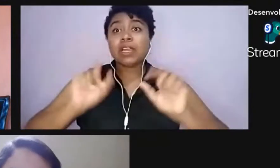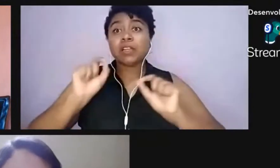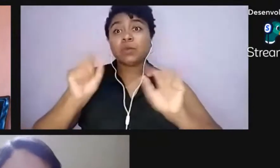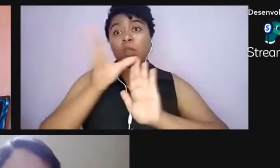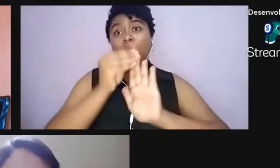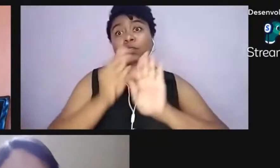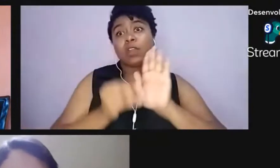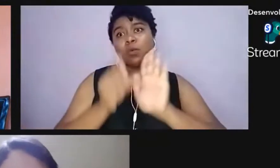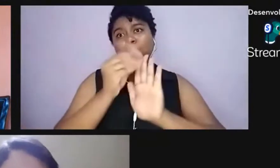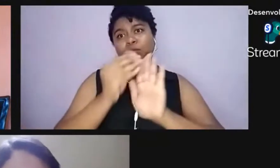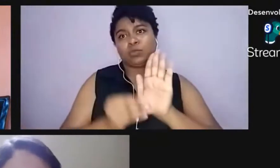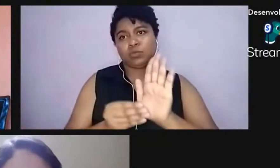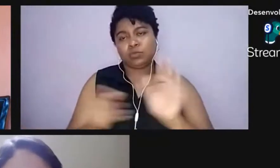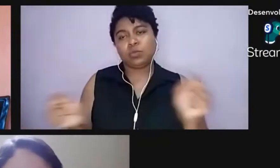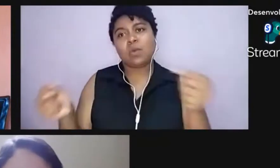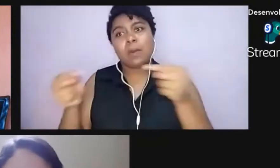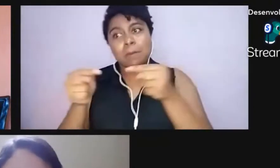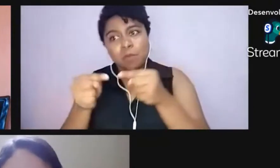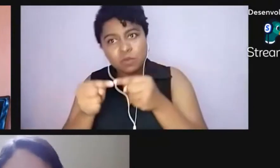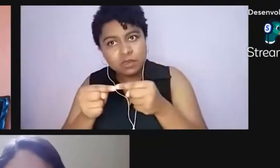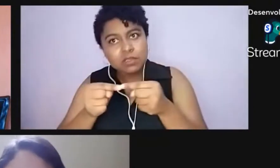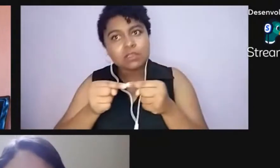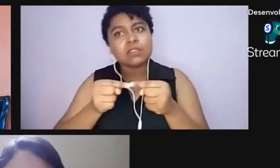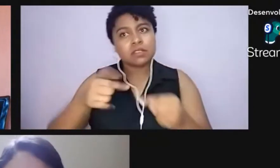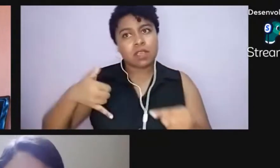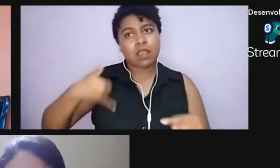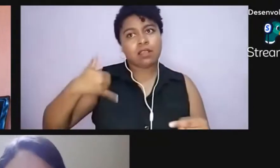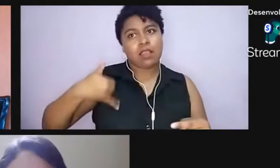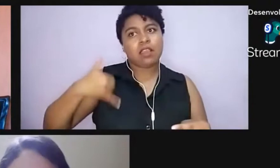história. Desde o conteúdo